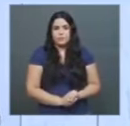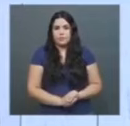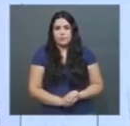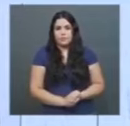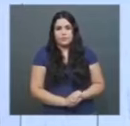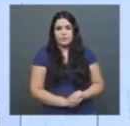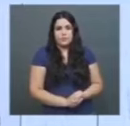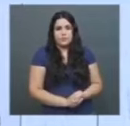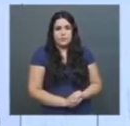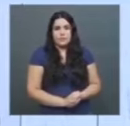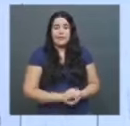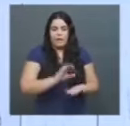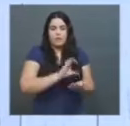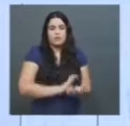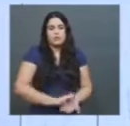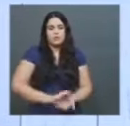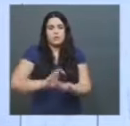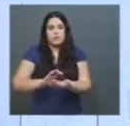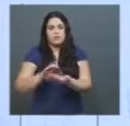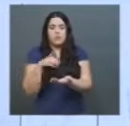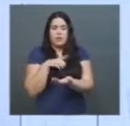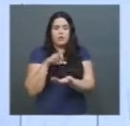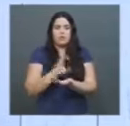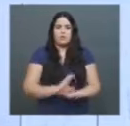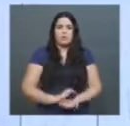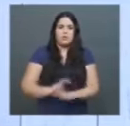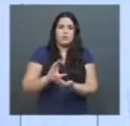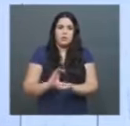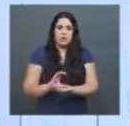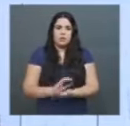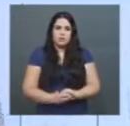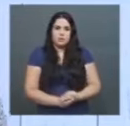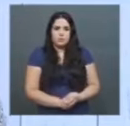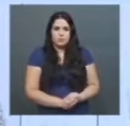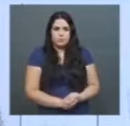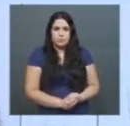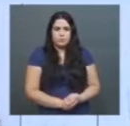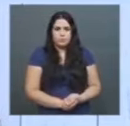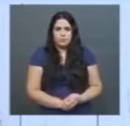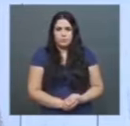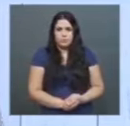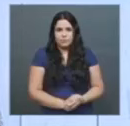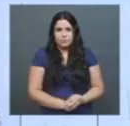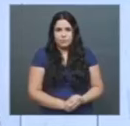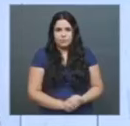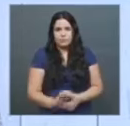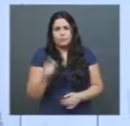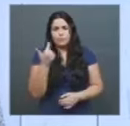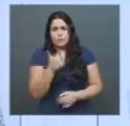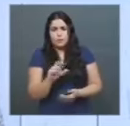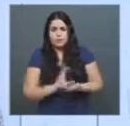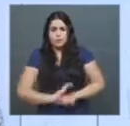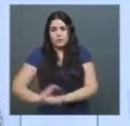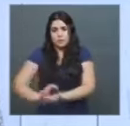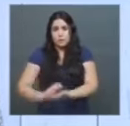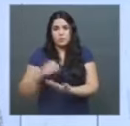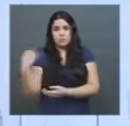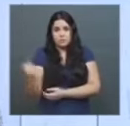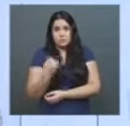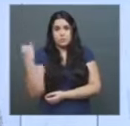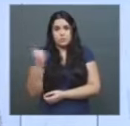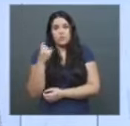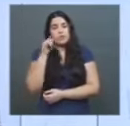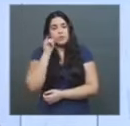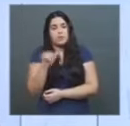estão sendo muito investidos, tem um investimento muito grande nisso, né. Há outros investimentos importantes nessa questão da